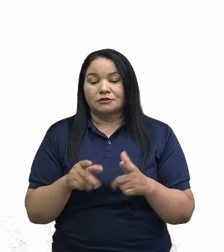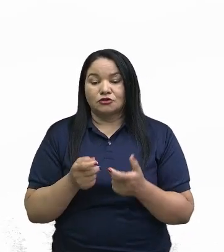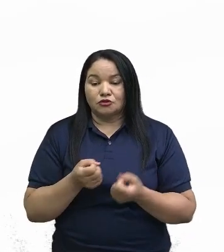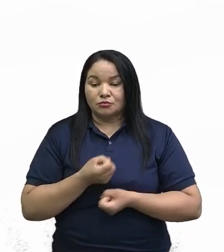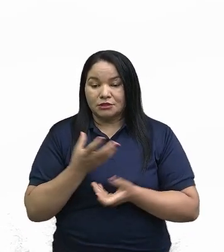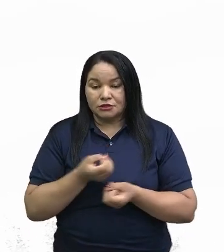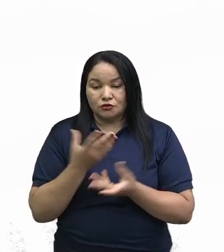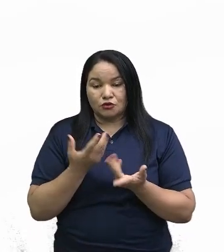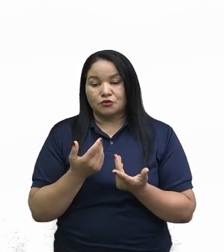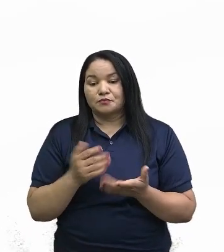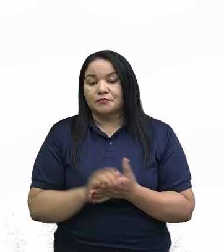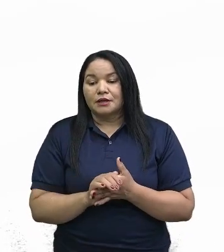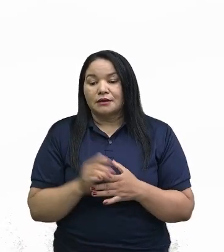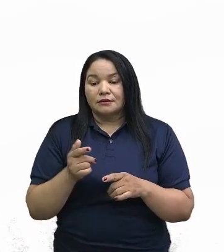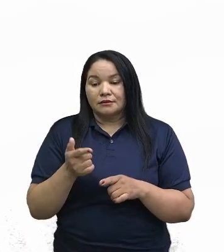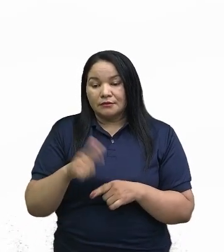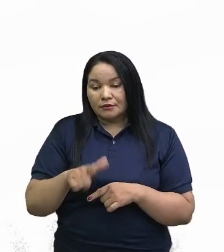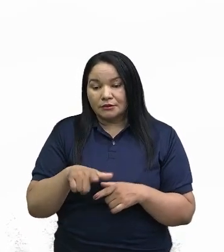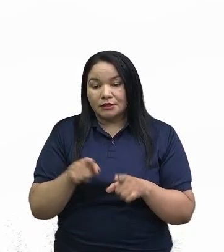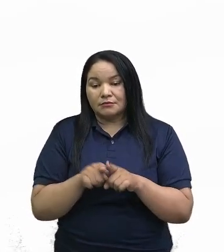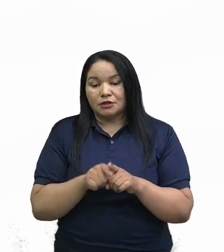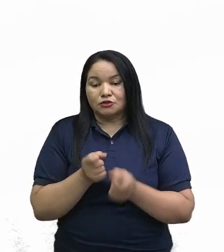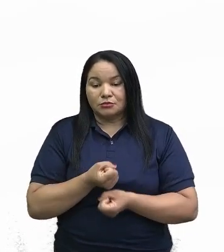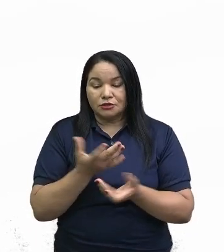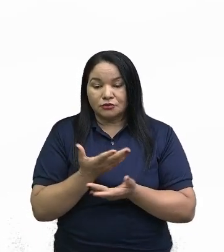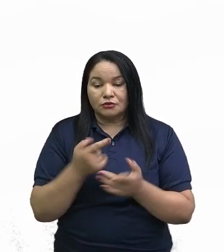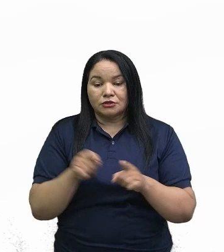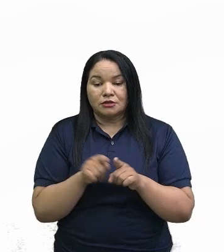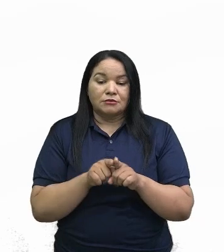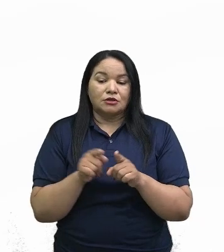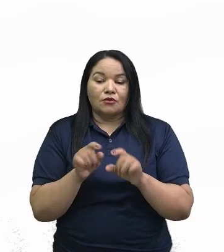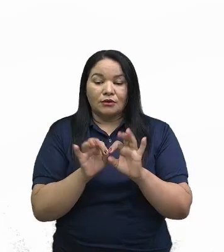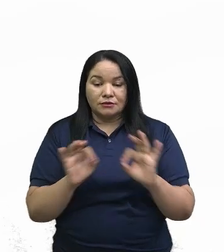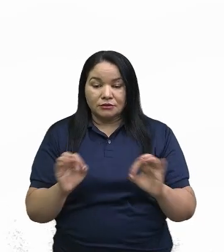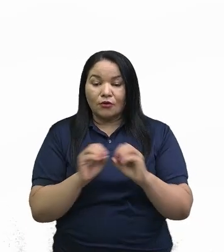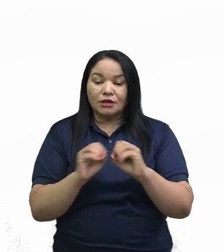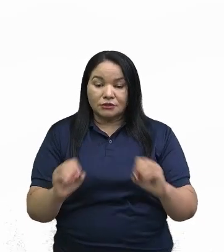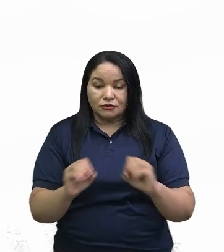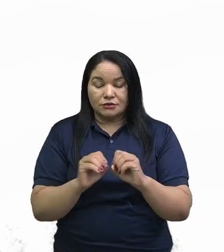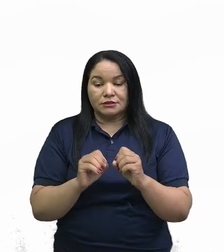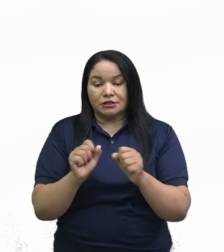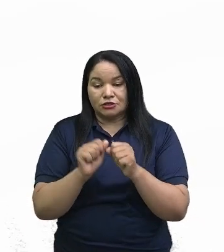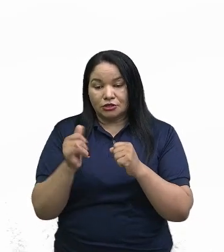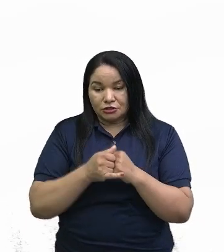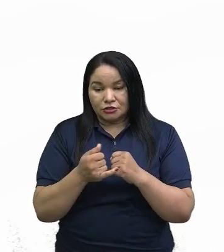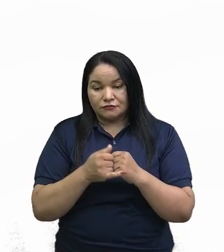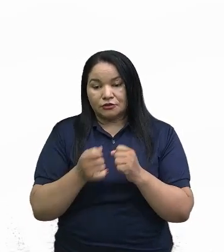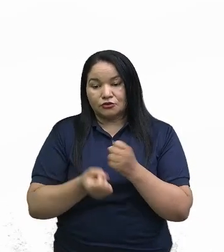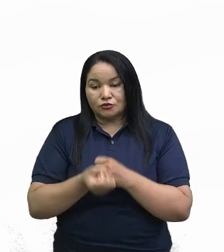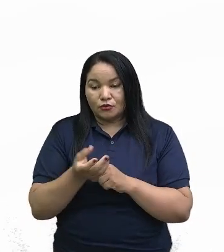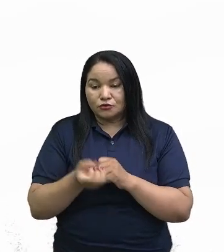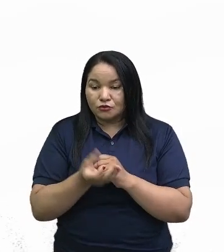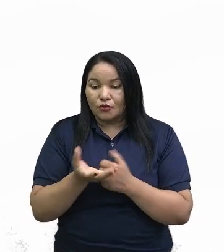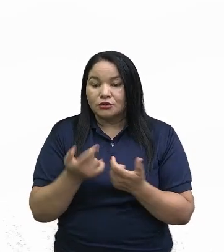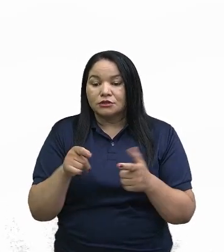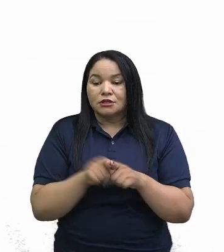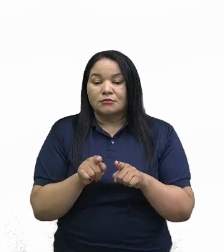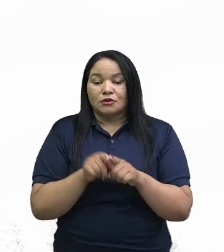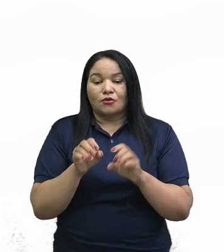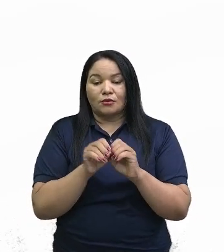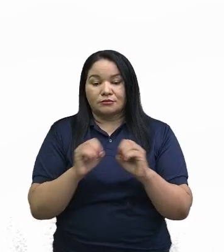modais, adjetivos, locuções ou orações adjetivas, advérbios, locuções ou